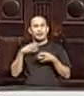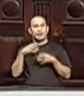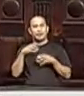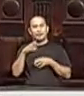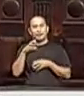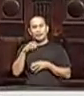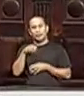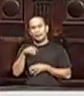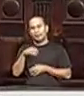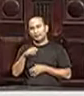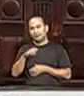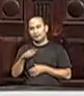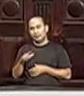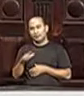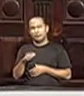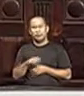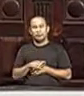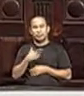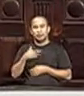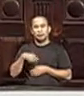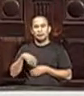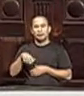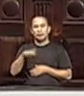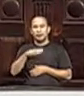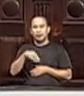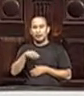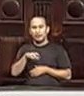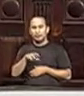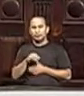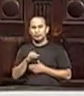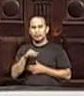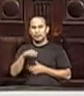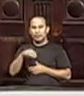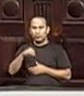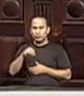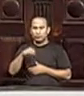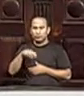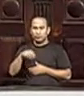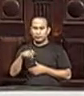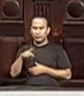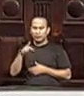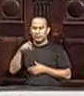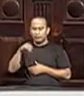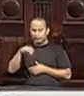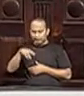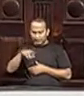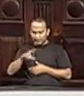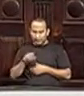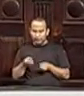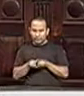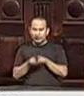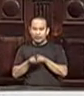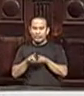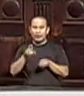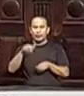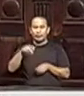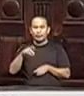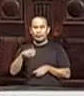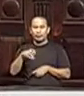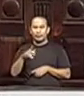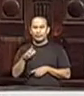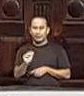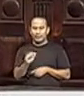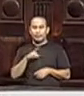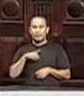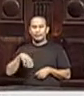da colônia, do Reino Unido, depois do Império e da República, tem no seu território